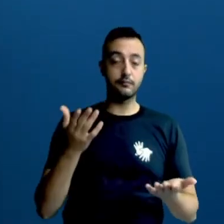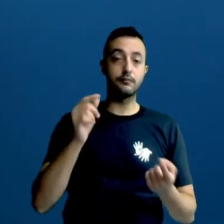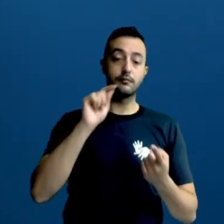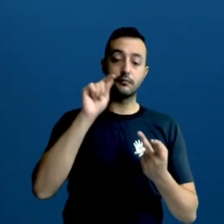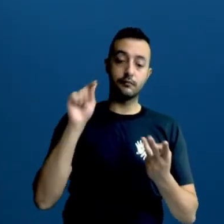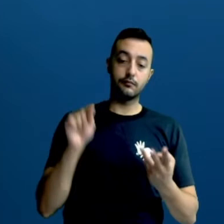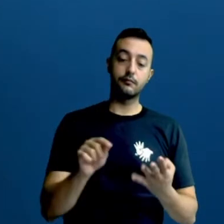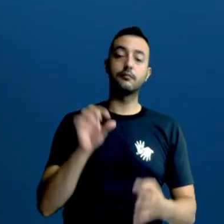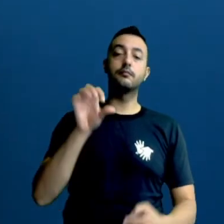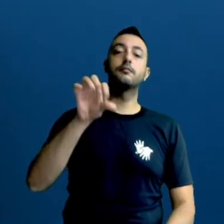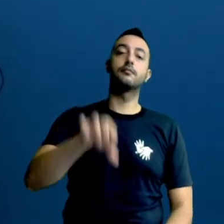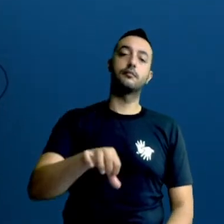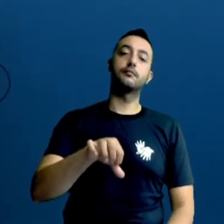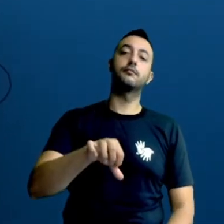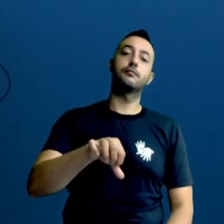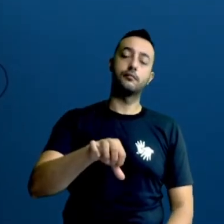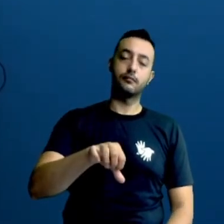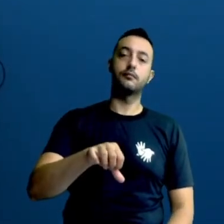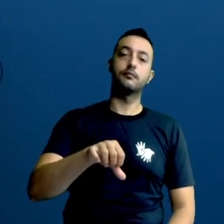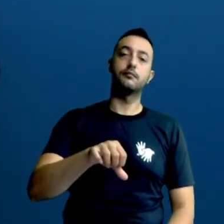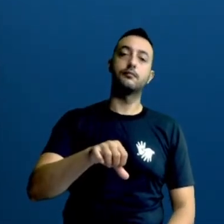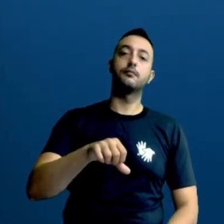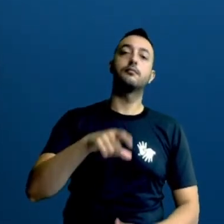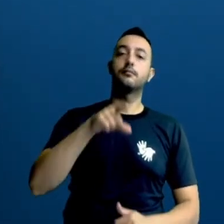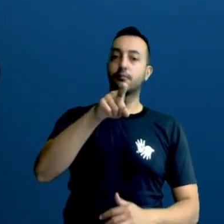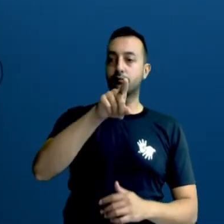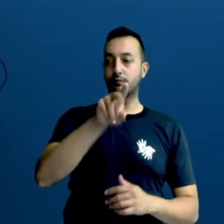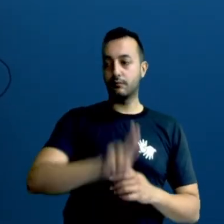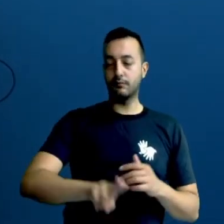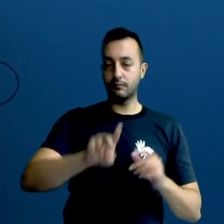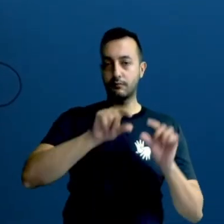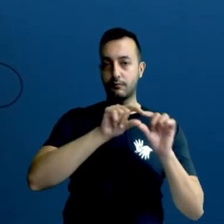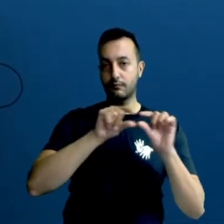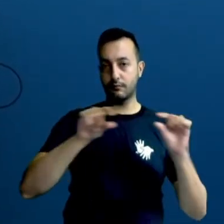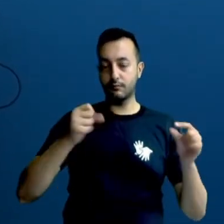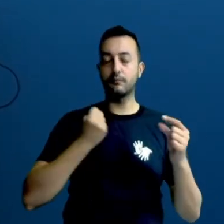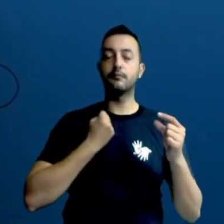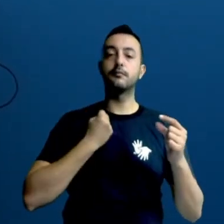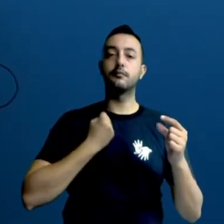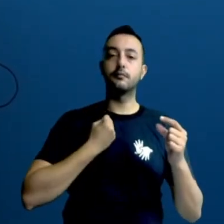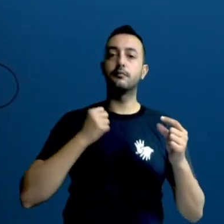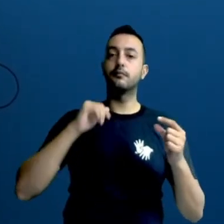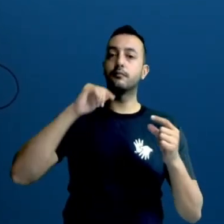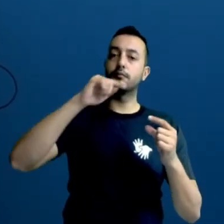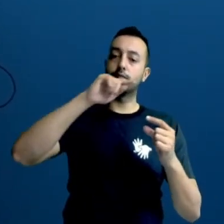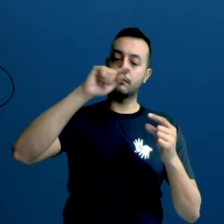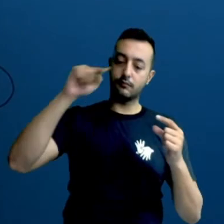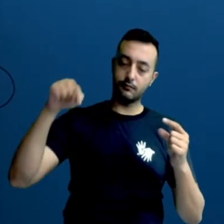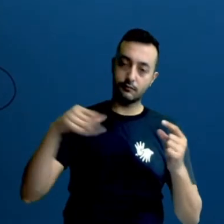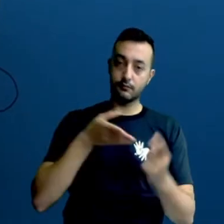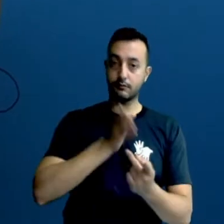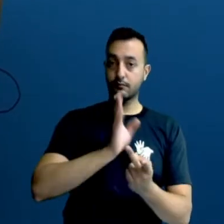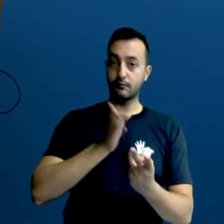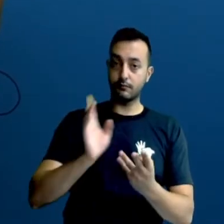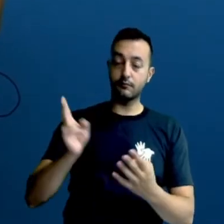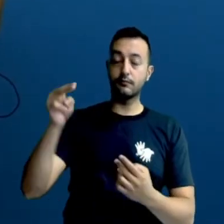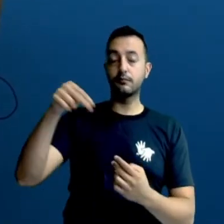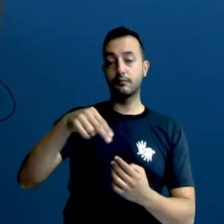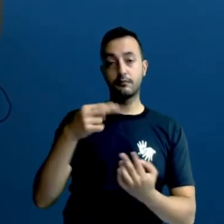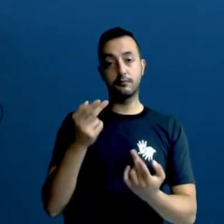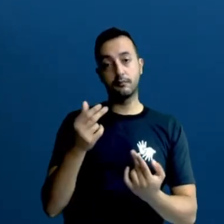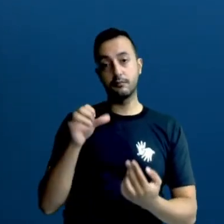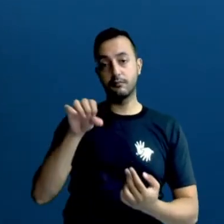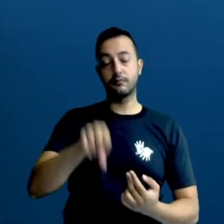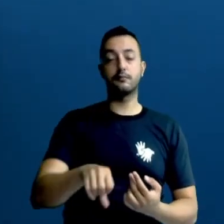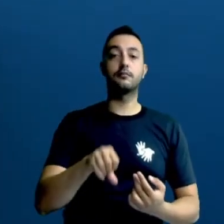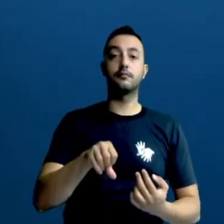tem um polígono com 9 lados. Então você vai usar a fórmula para número de diagonais, onde o N é igual a